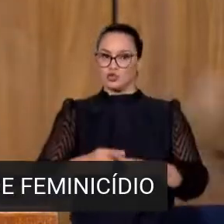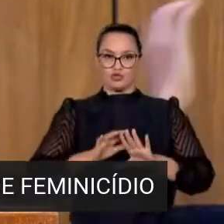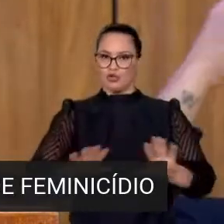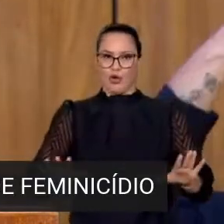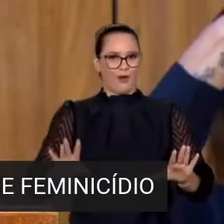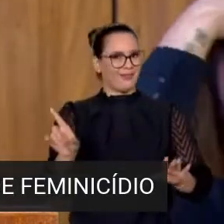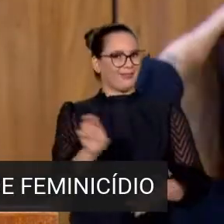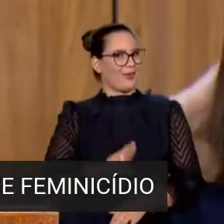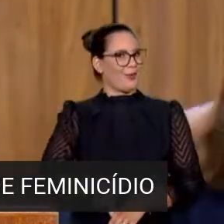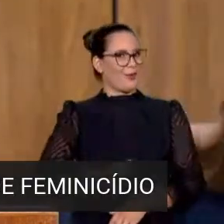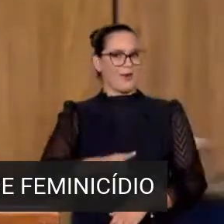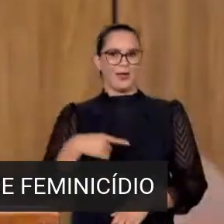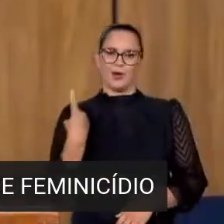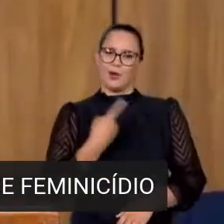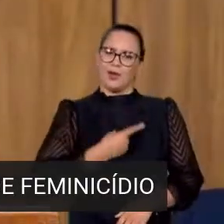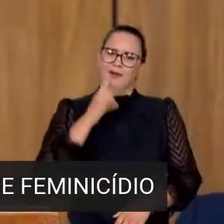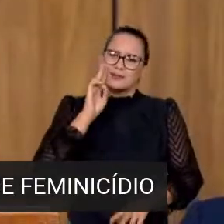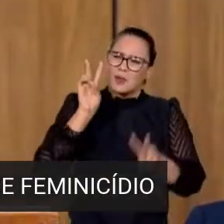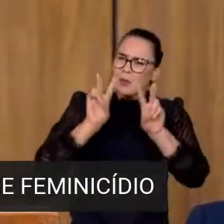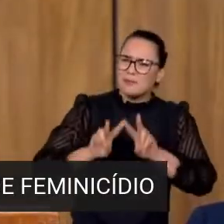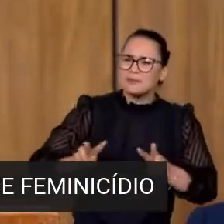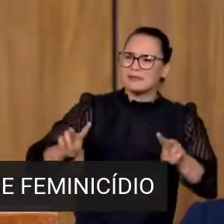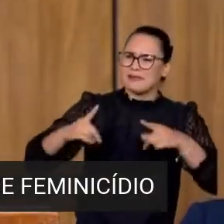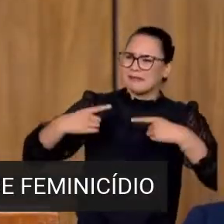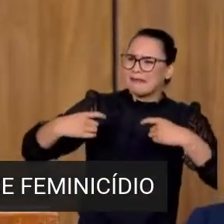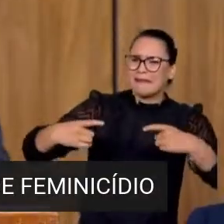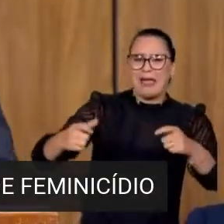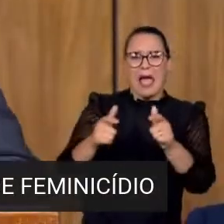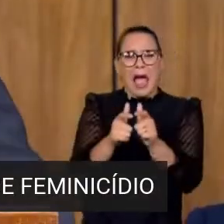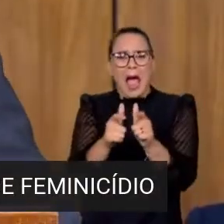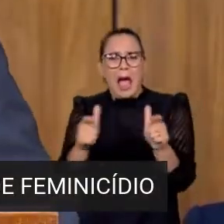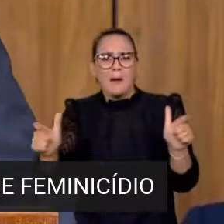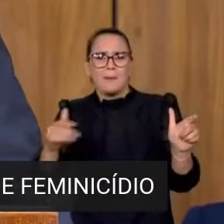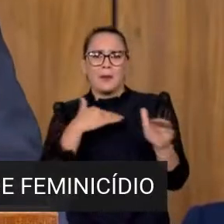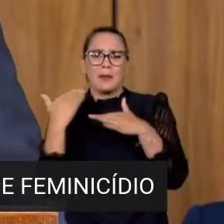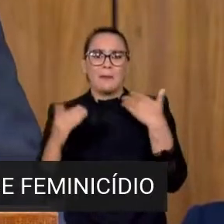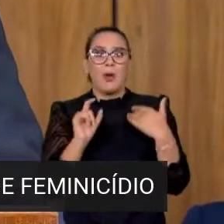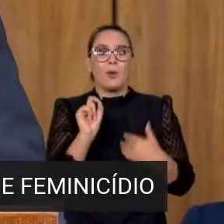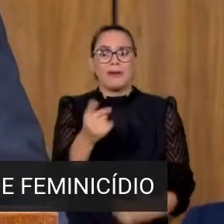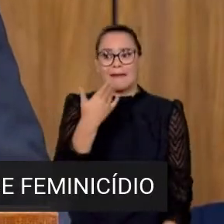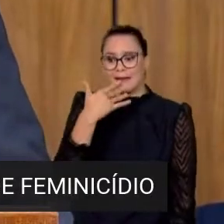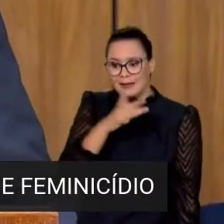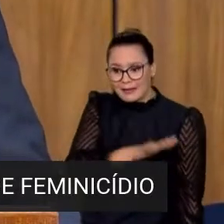pela primeira vez uma guerra em que a maioria dos mortos é criança.